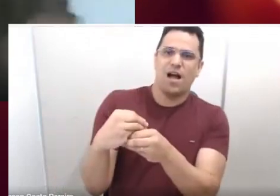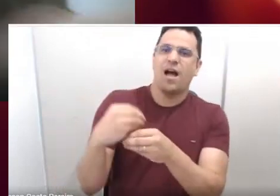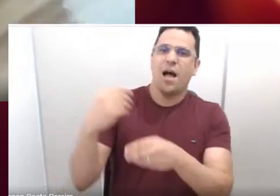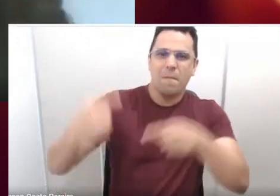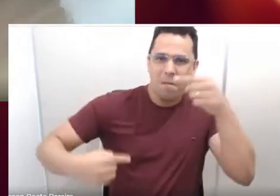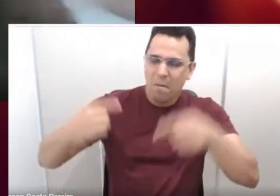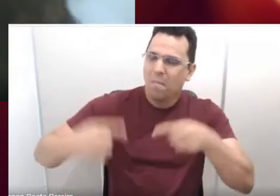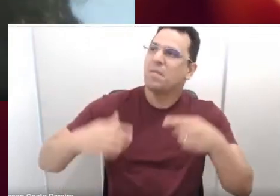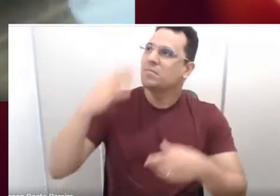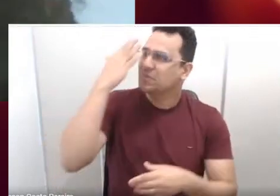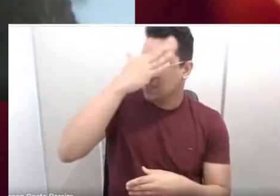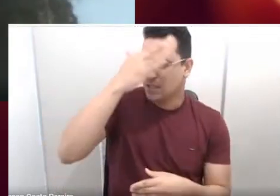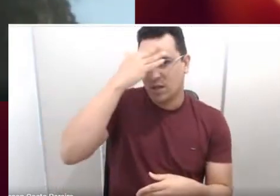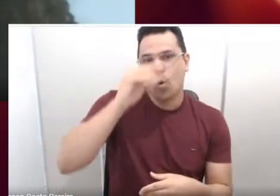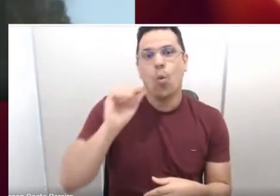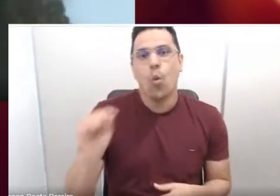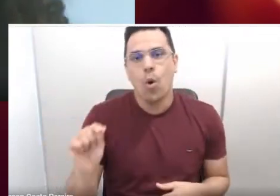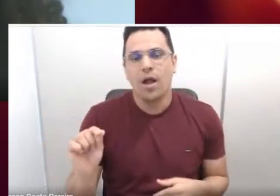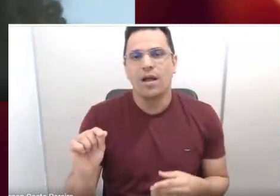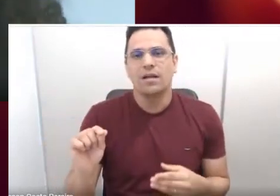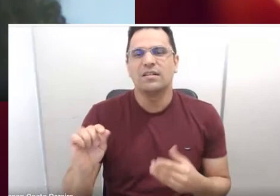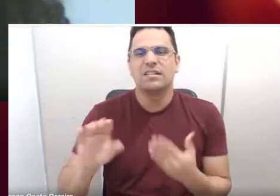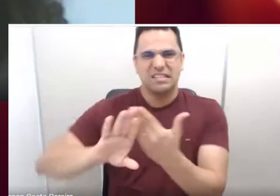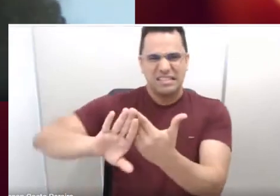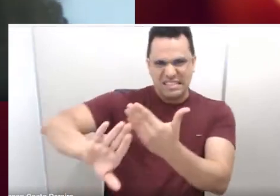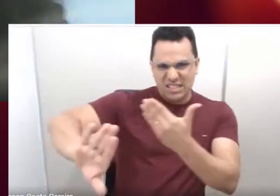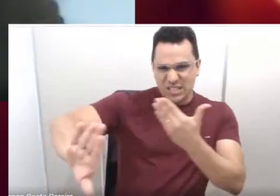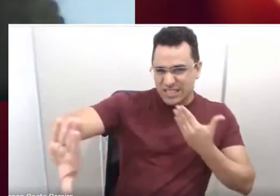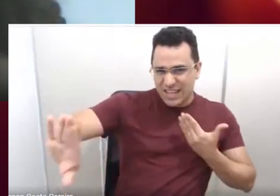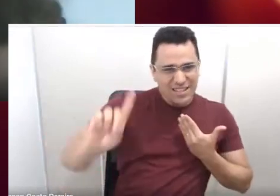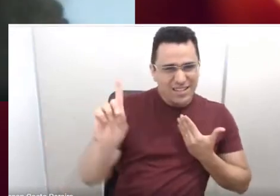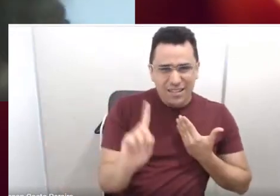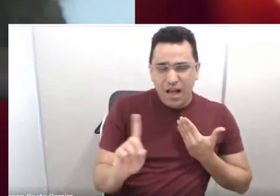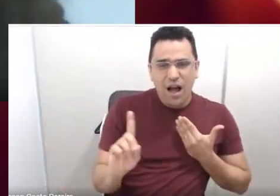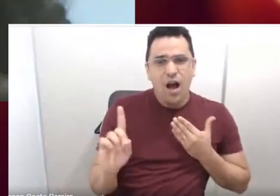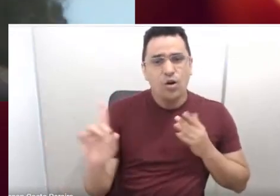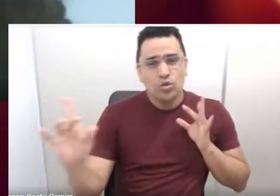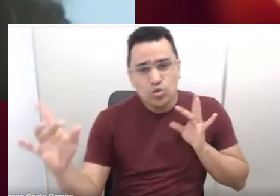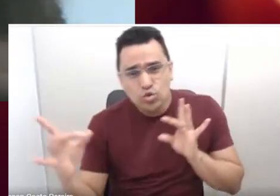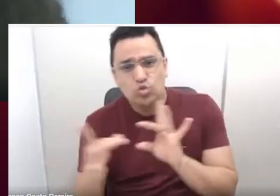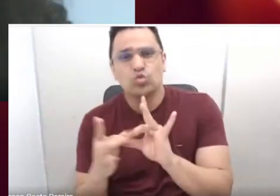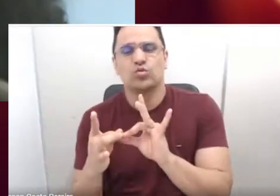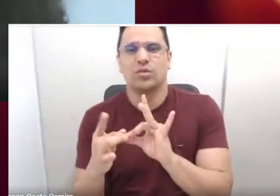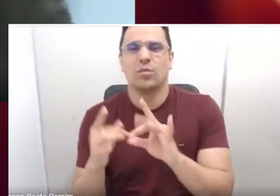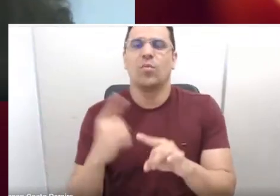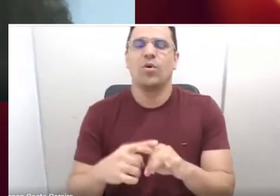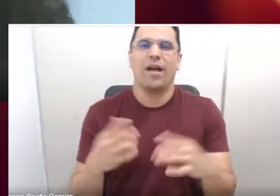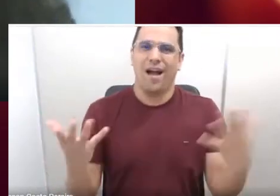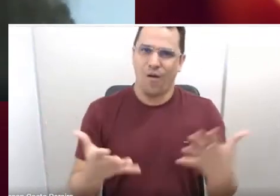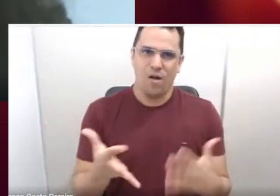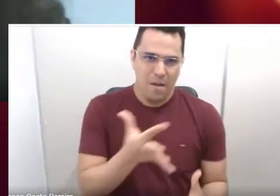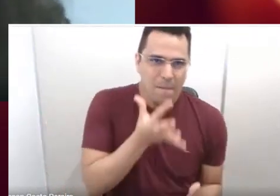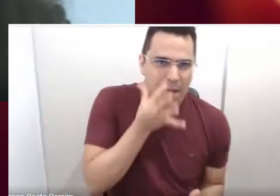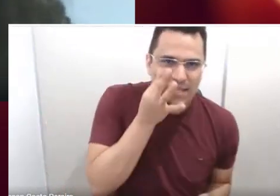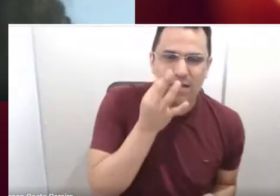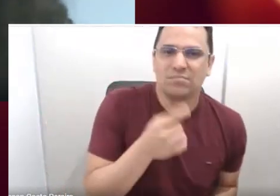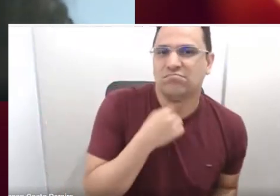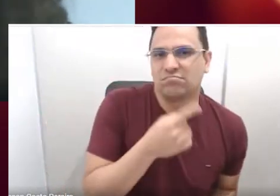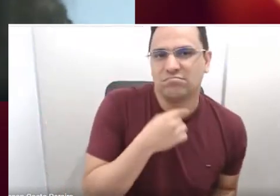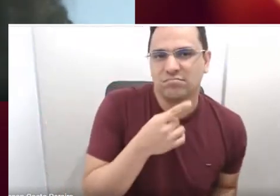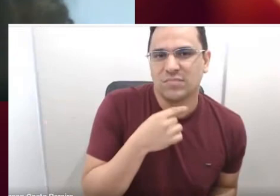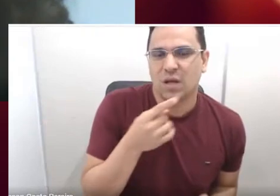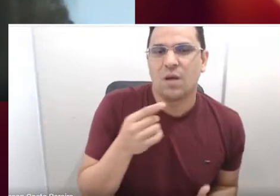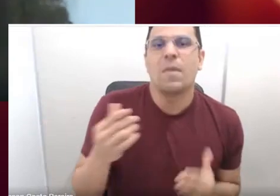para a gente conseguir diminuir as distâncias, né, tendo em vista que a gente já não está mais no corpo a corpo, no cara a cara para fazer essa construção e para ter